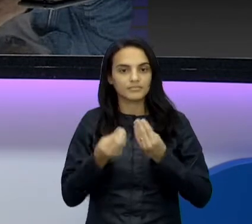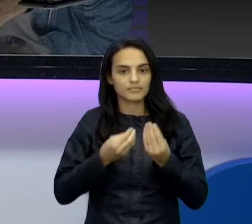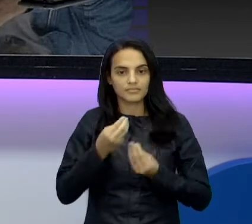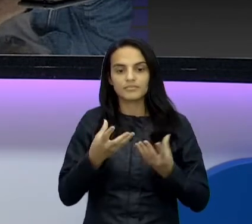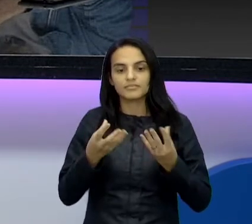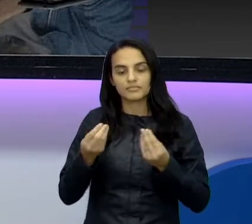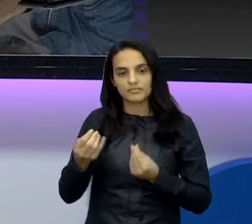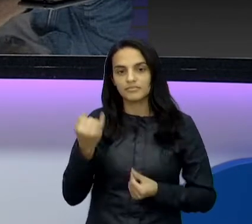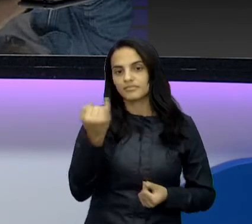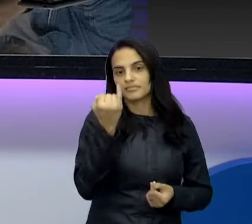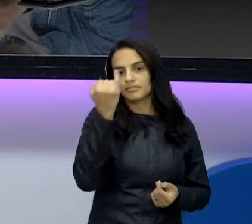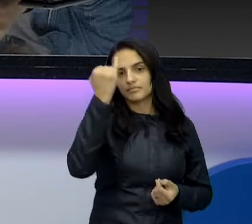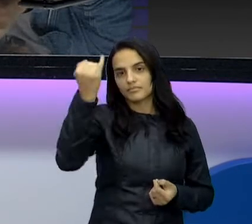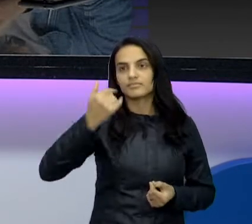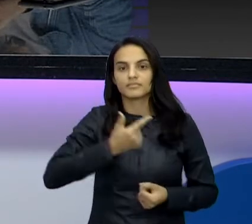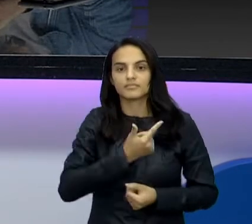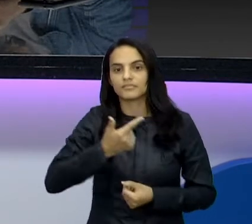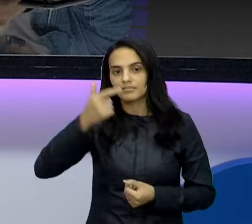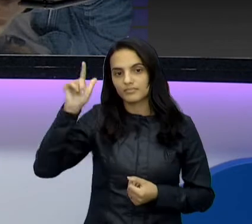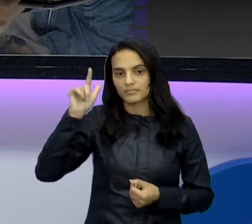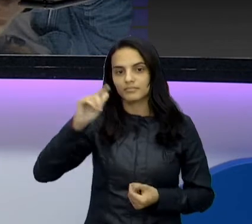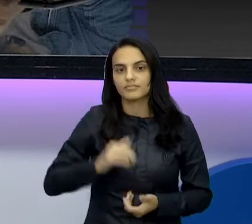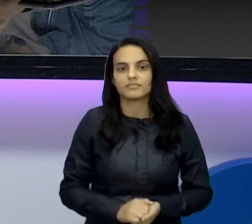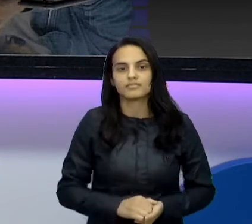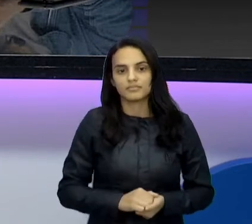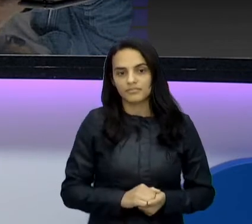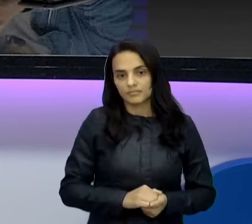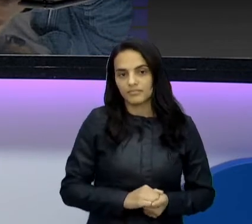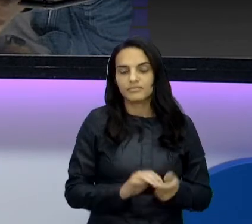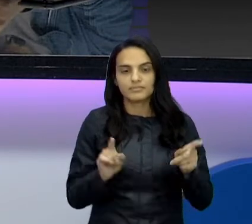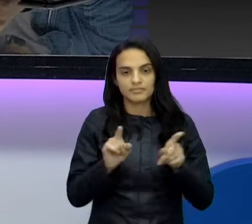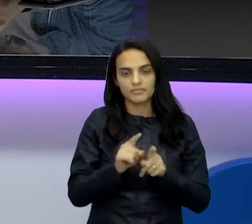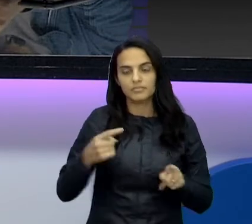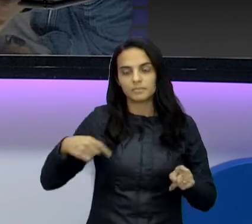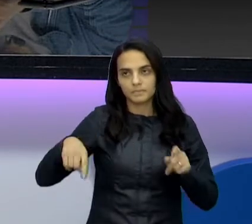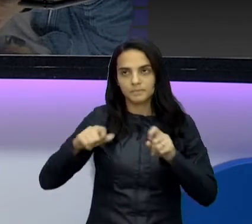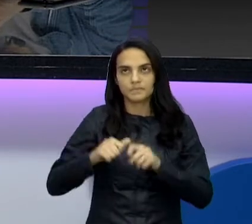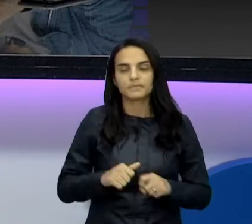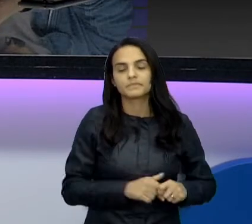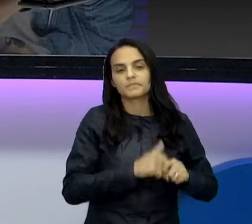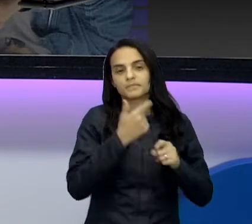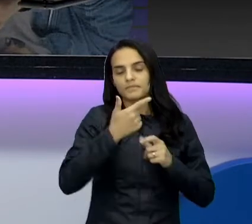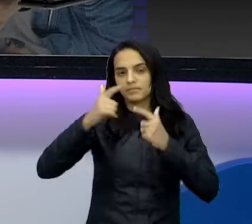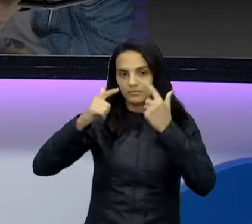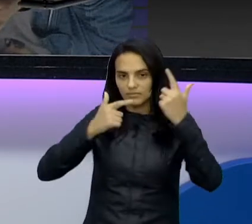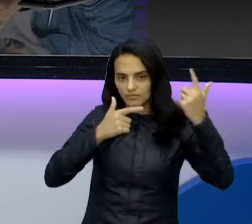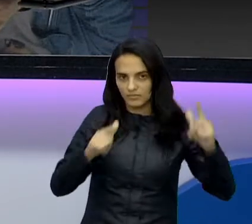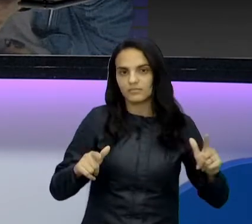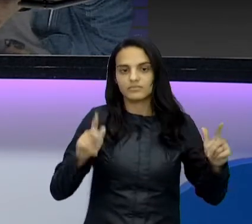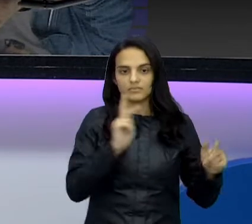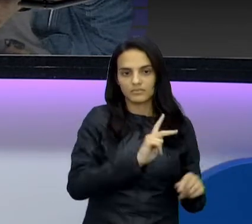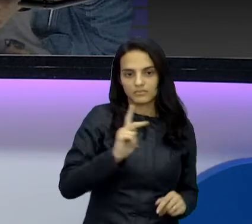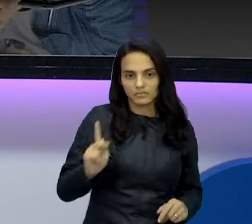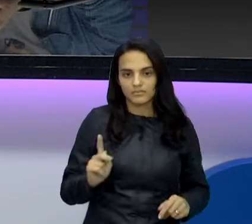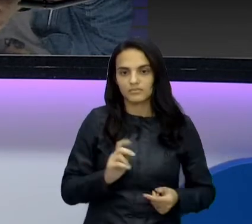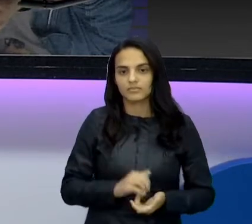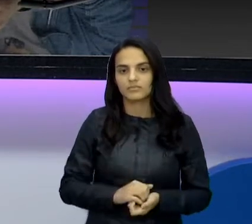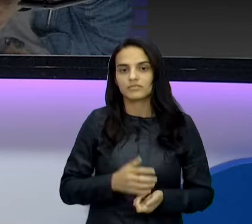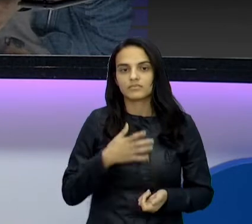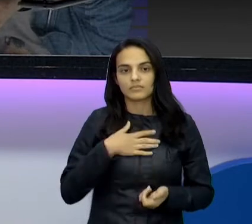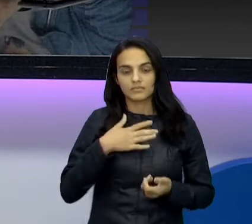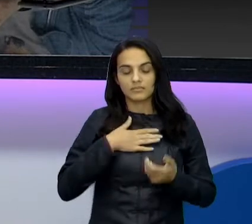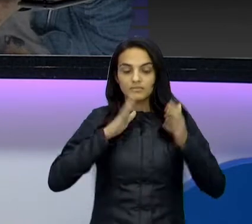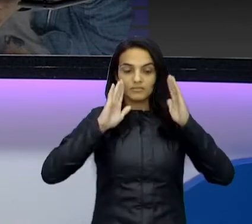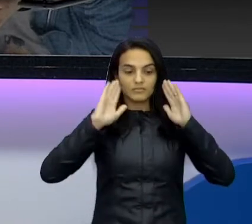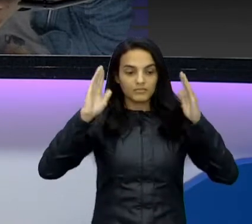muito importante. E em outros comentários que nós fizemos aqui com outros professores, né? Eu foquei muito